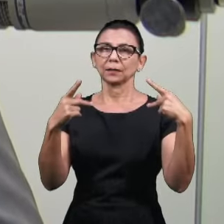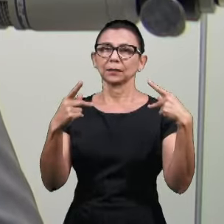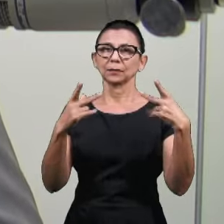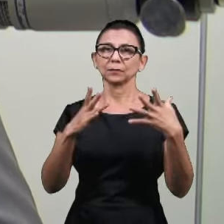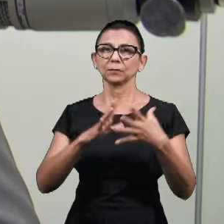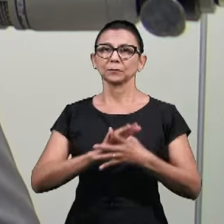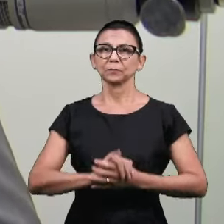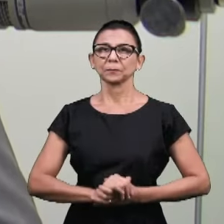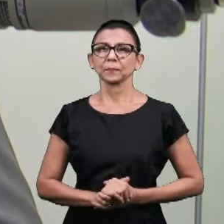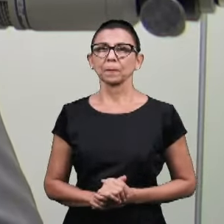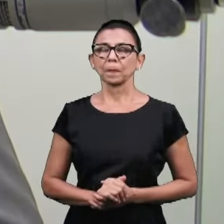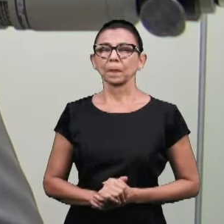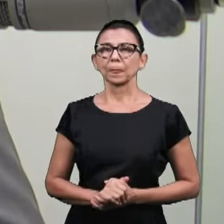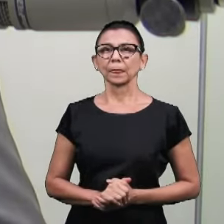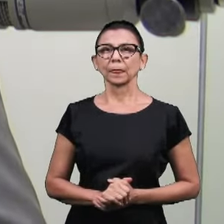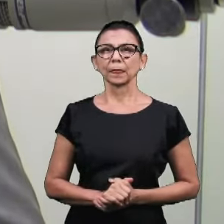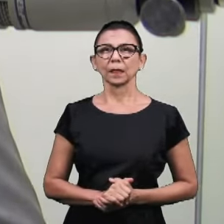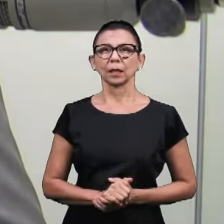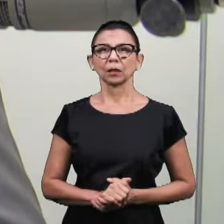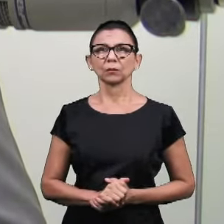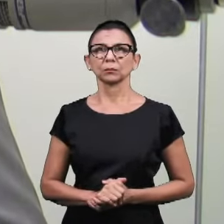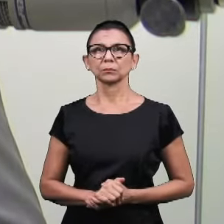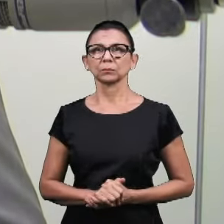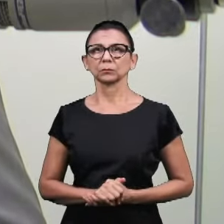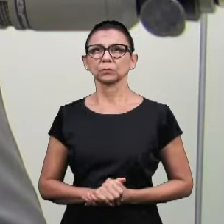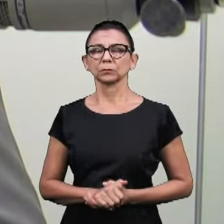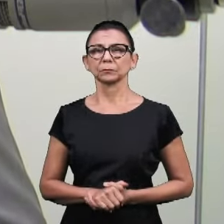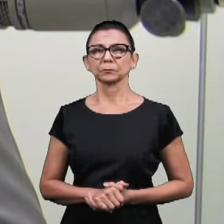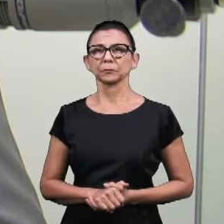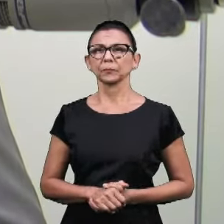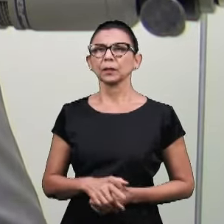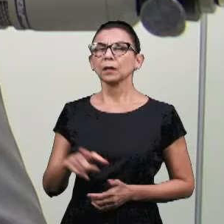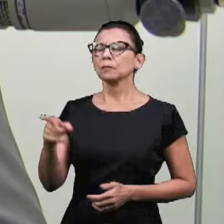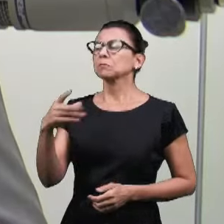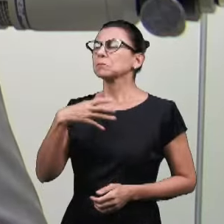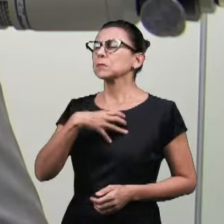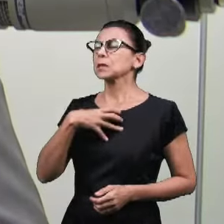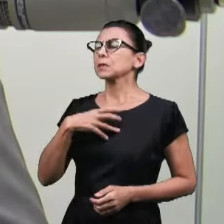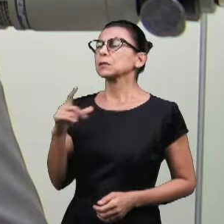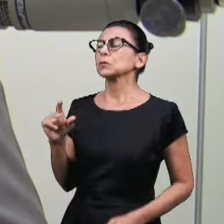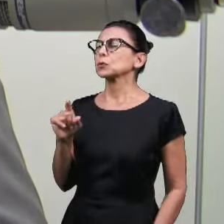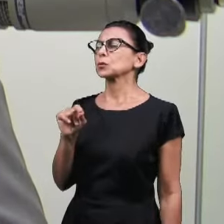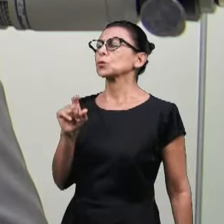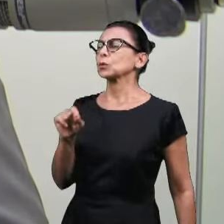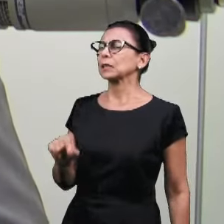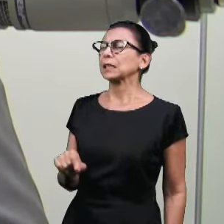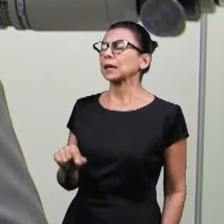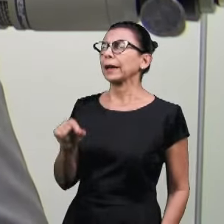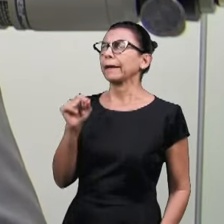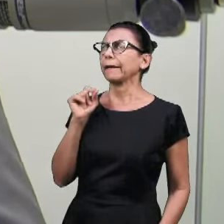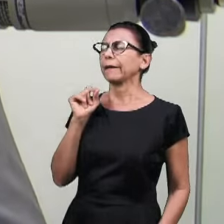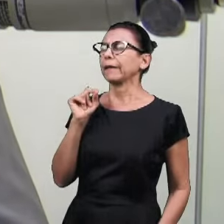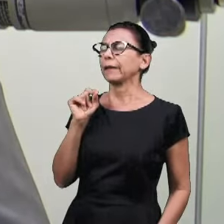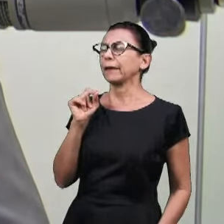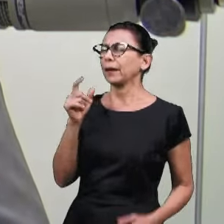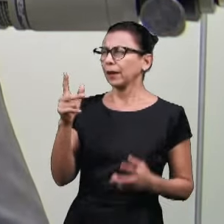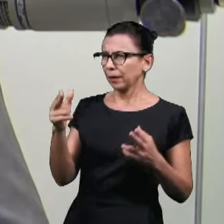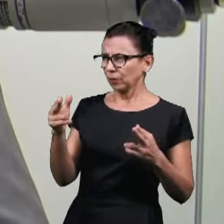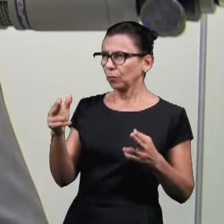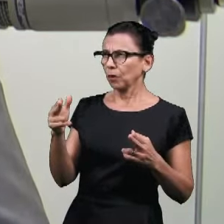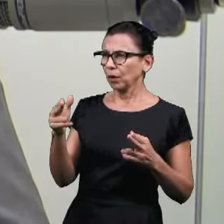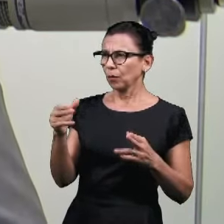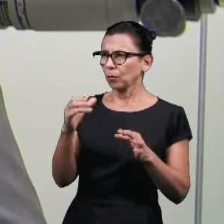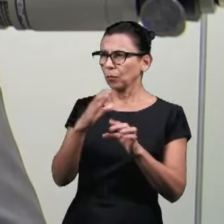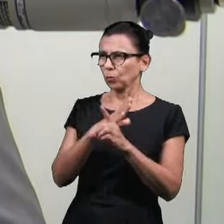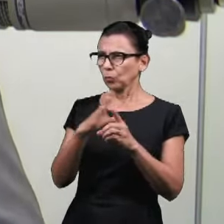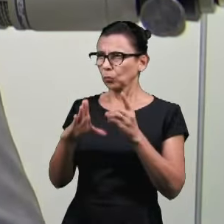o senhor ali é como se estivesse no culto ao vivo, mesmo olhando para uma